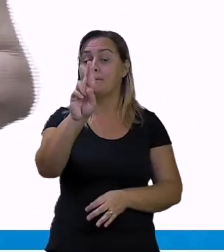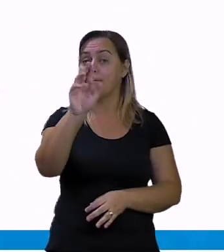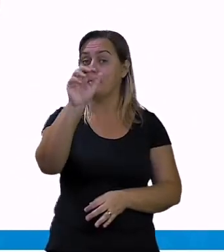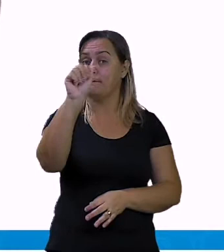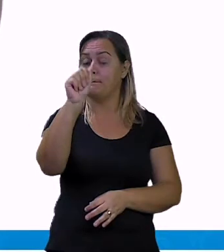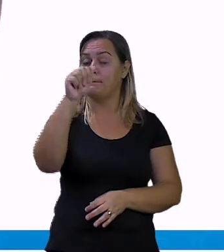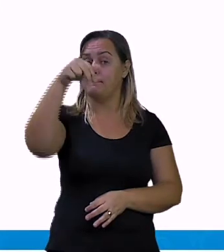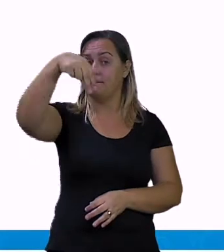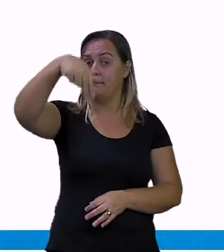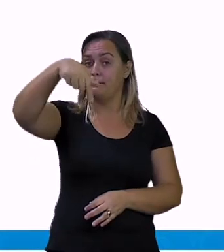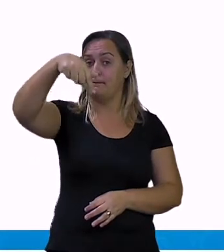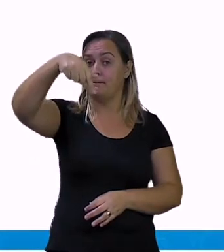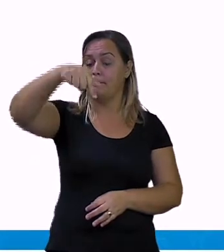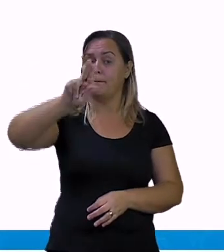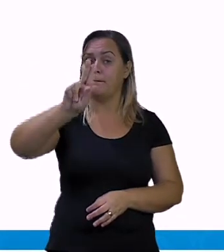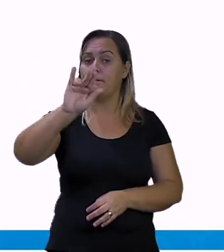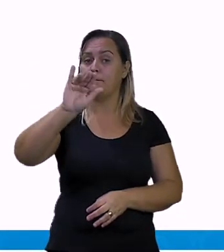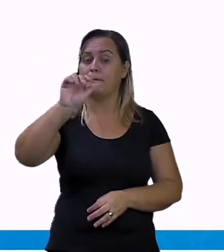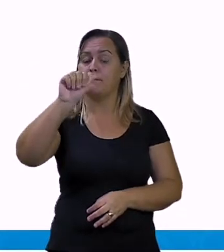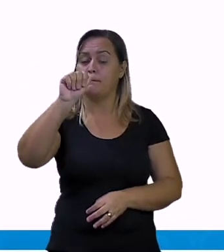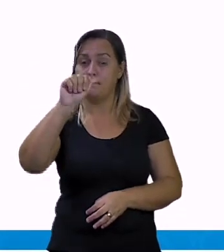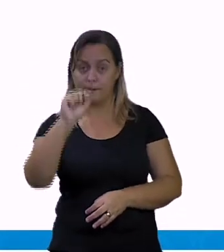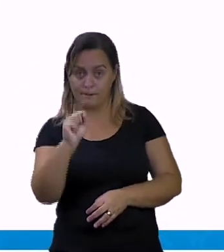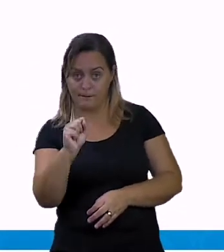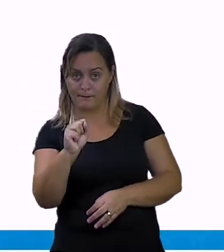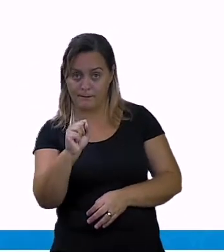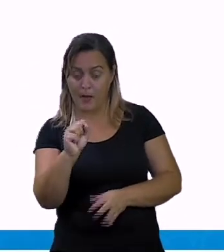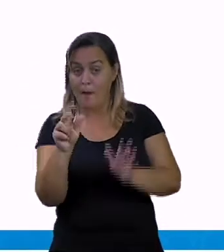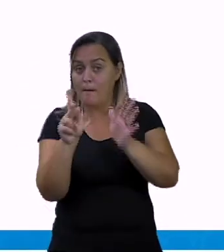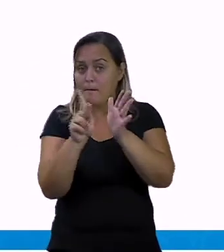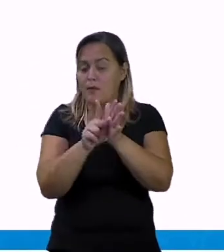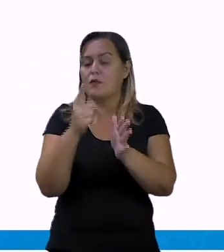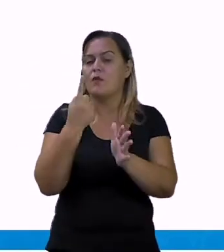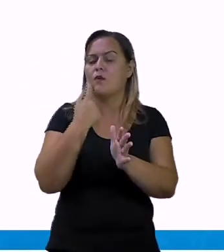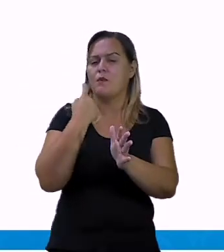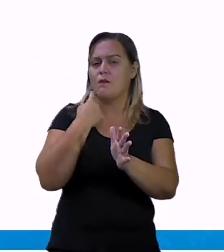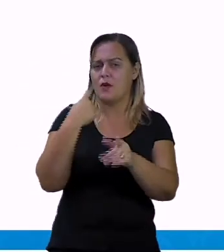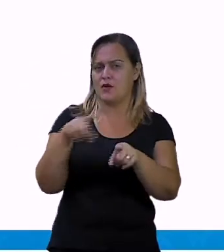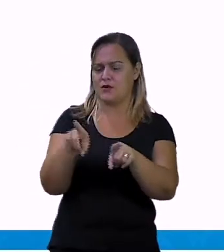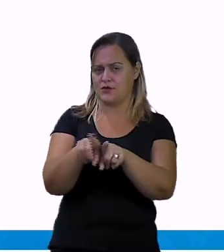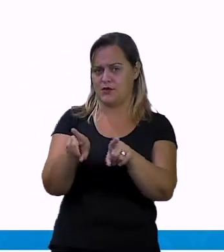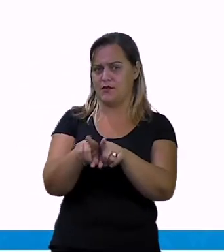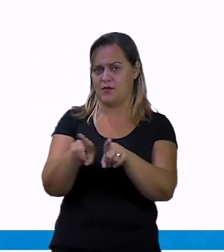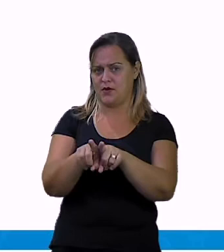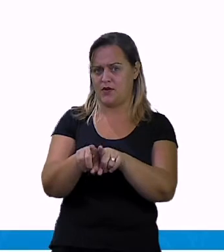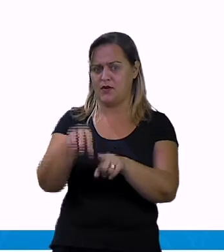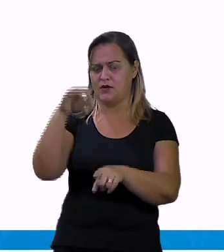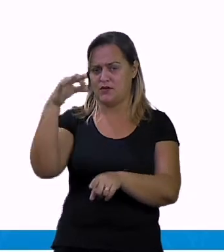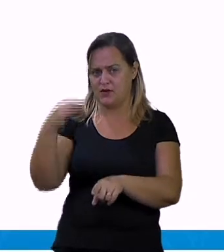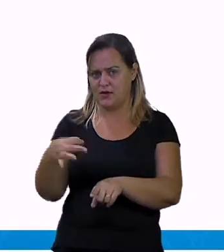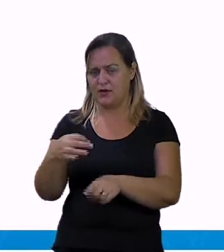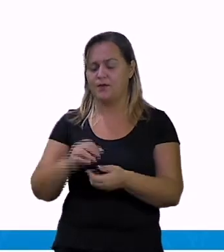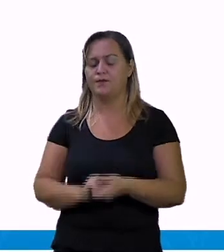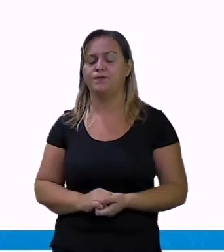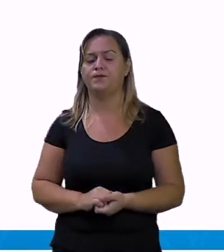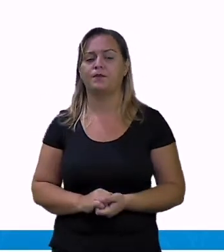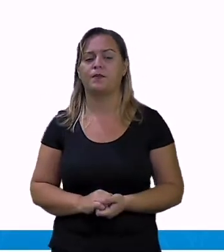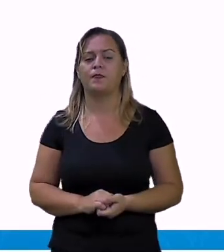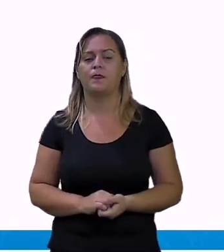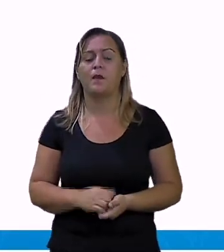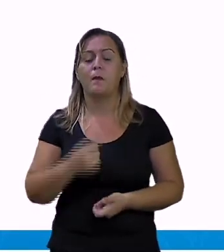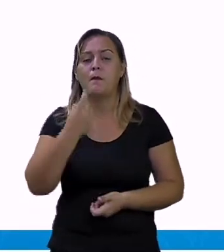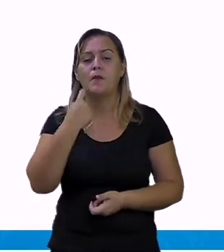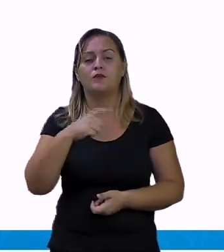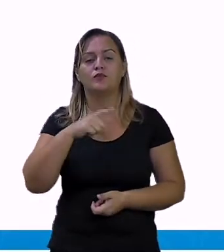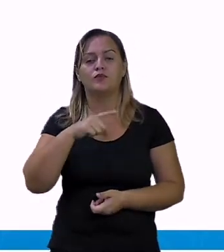Então, olha só, o peixe ele vai ter uma estrutura de vértebras e espinhas que mantém esse